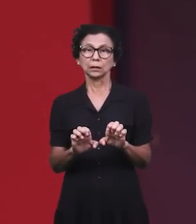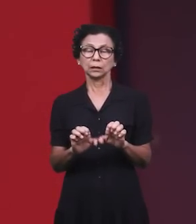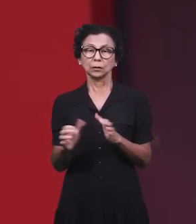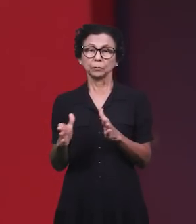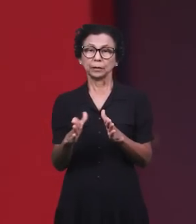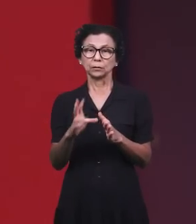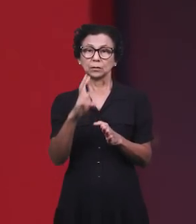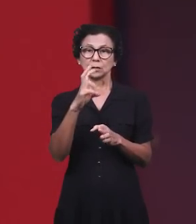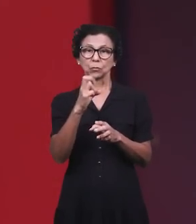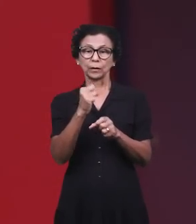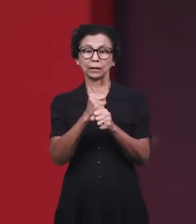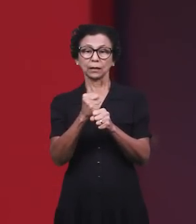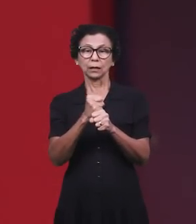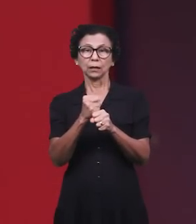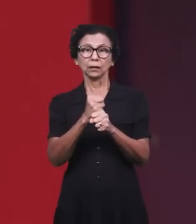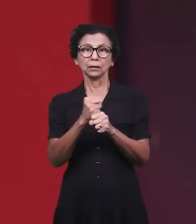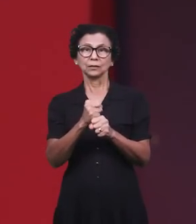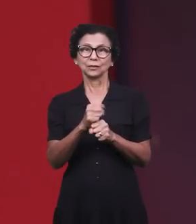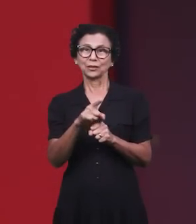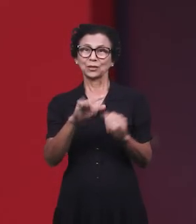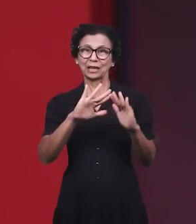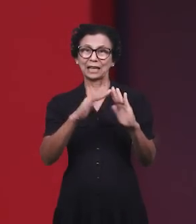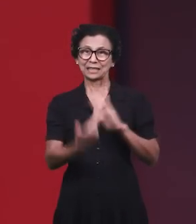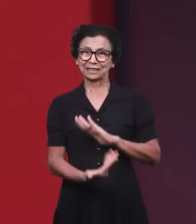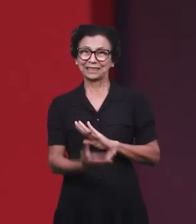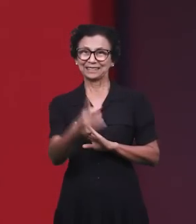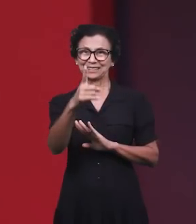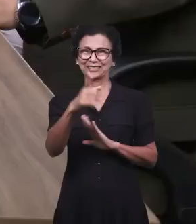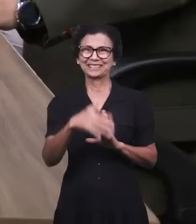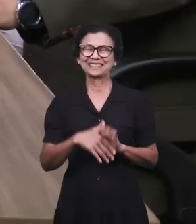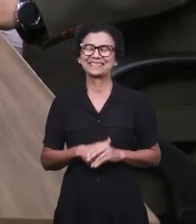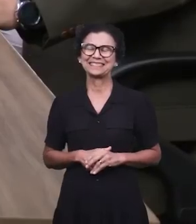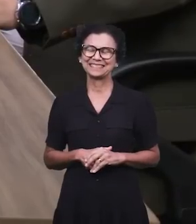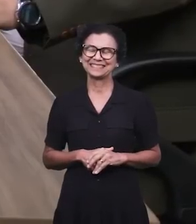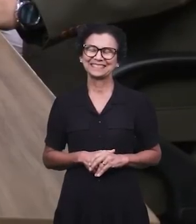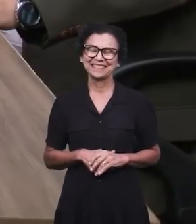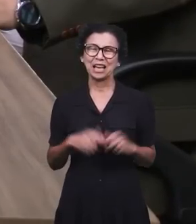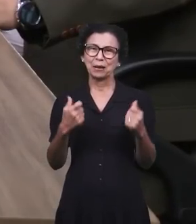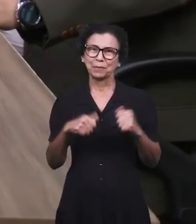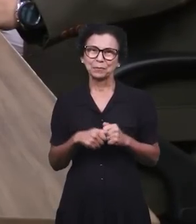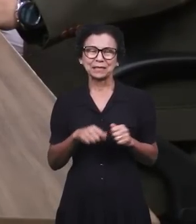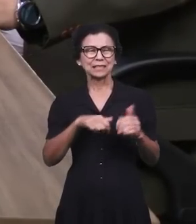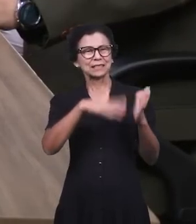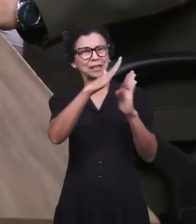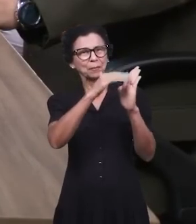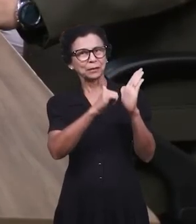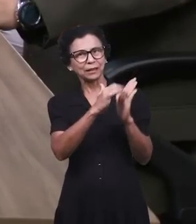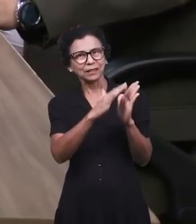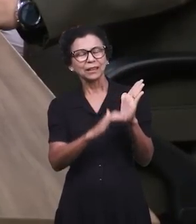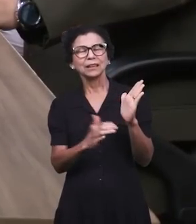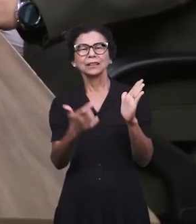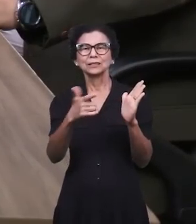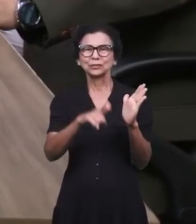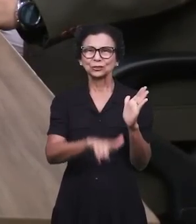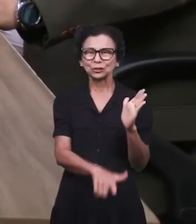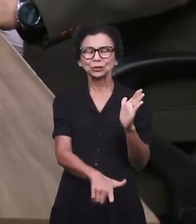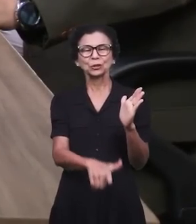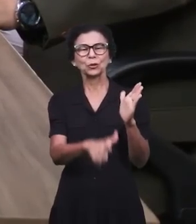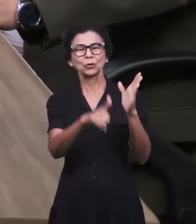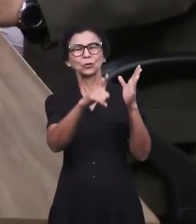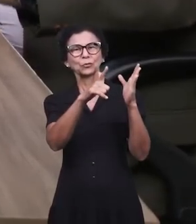daquela edificação. Mas não quer dizer que a sua casa vai cair. 50 anos sem manutenção, né? Sem manutenção, né? A vida útil da estrutura. Você tem